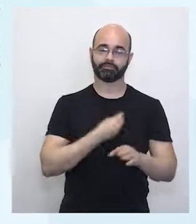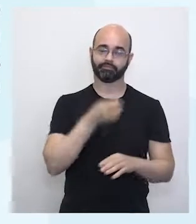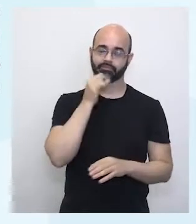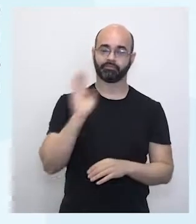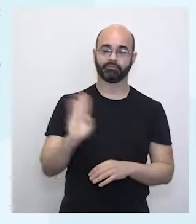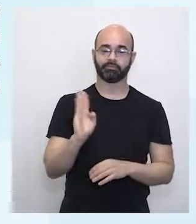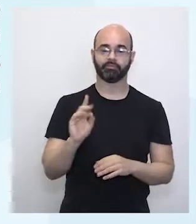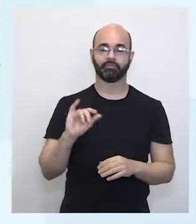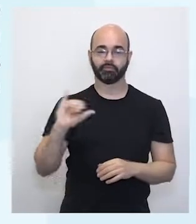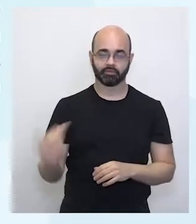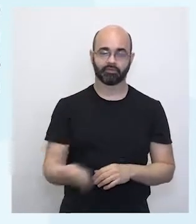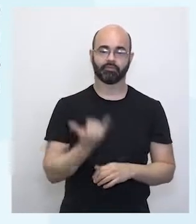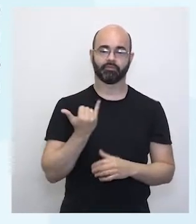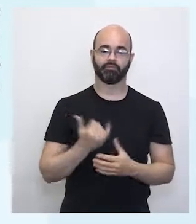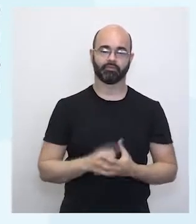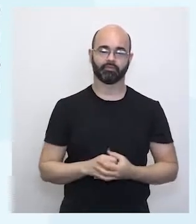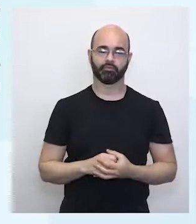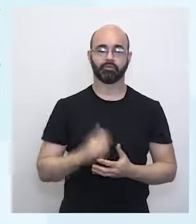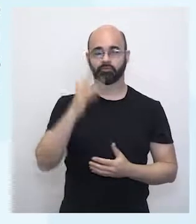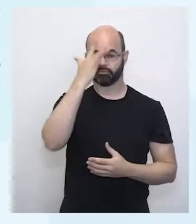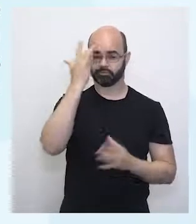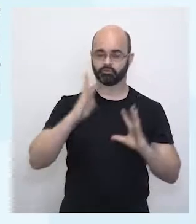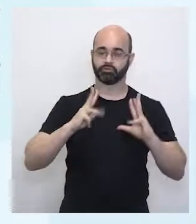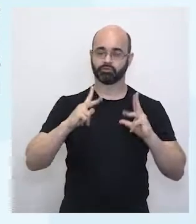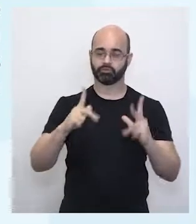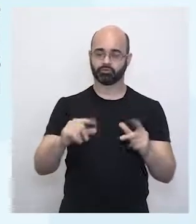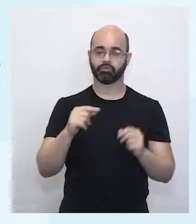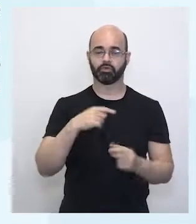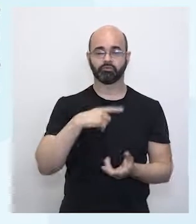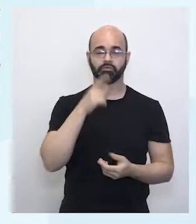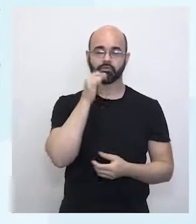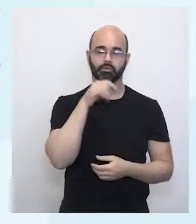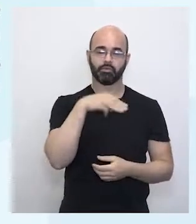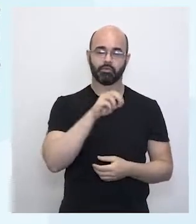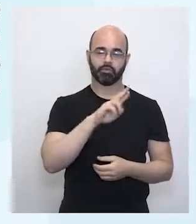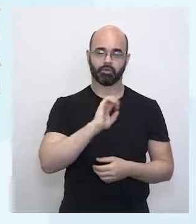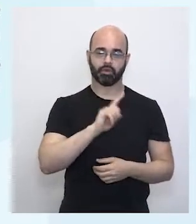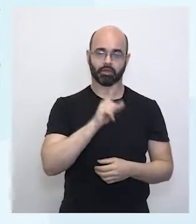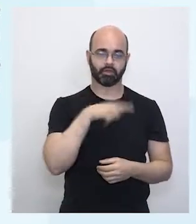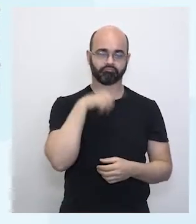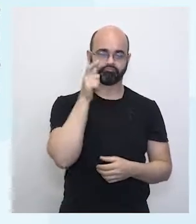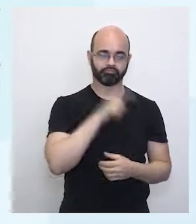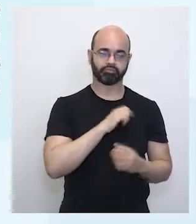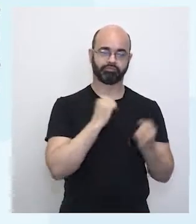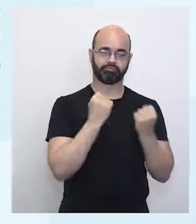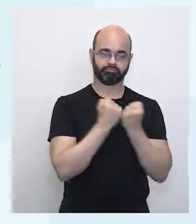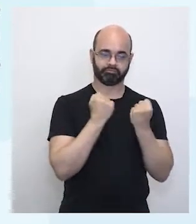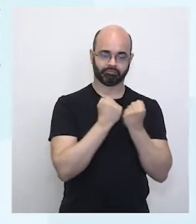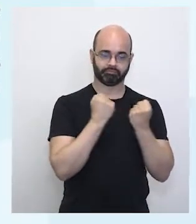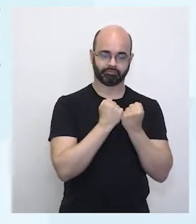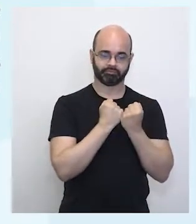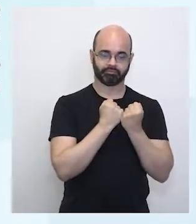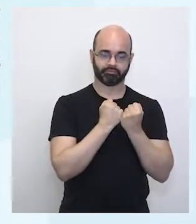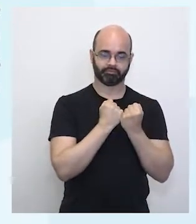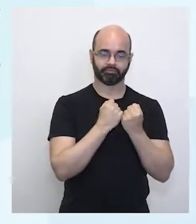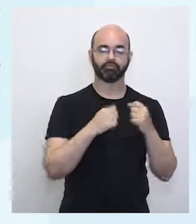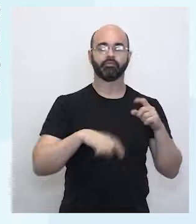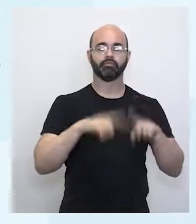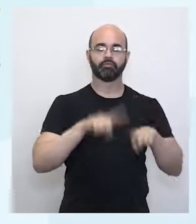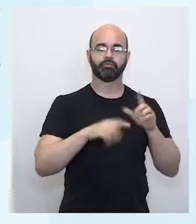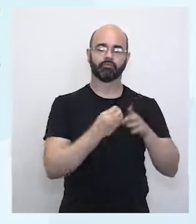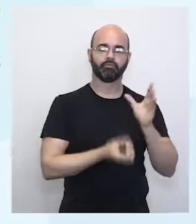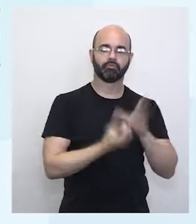deste resultam. Todos têm direito à proteção dos interesses morais e materiais ligados a qualquer